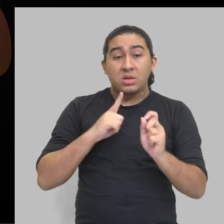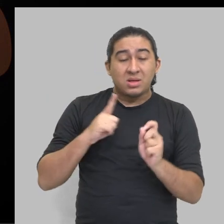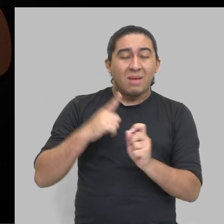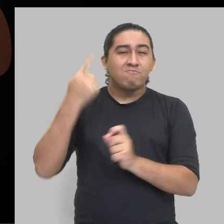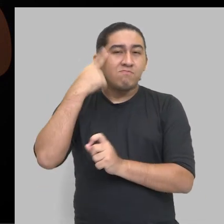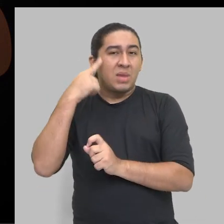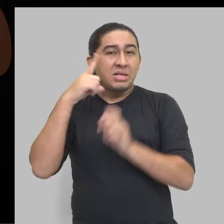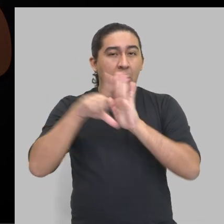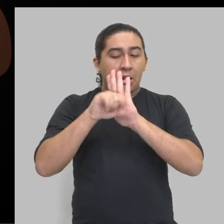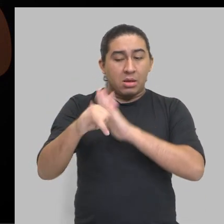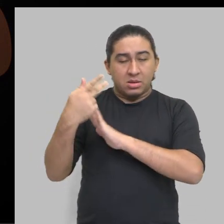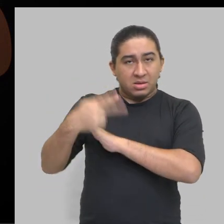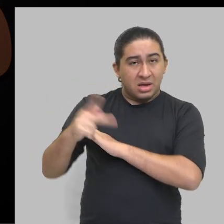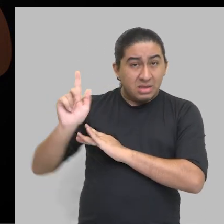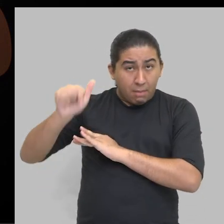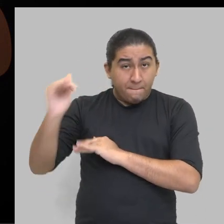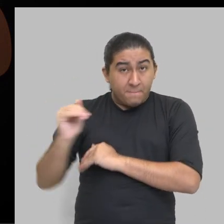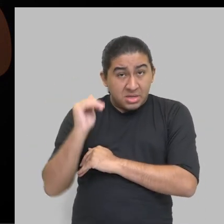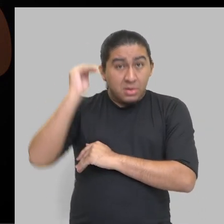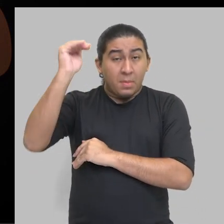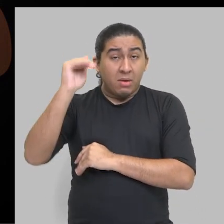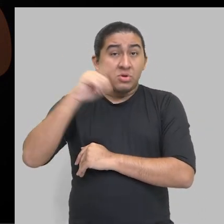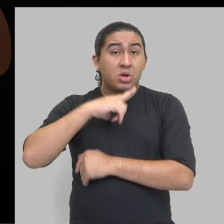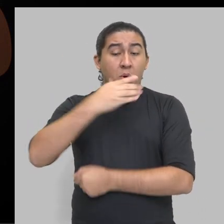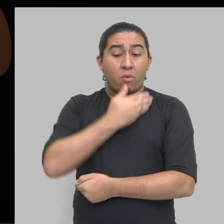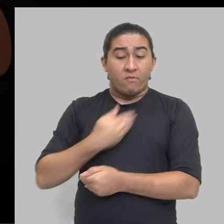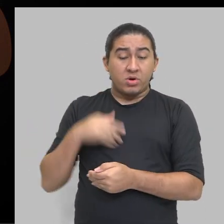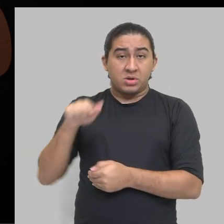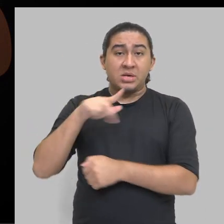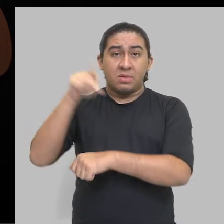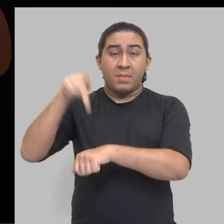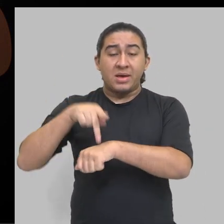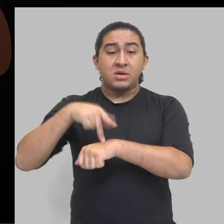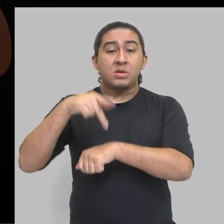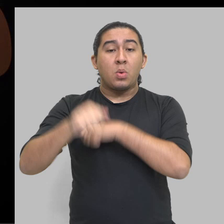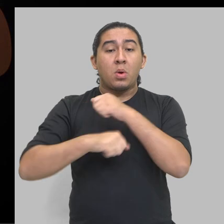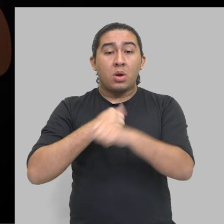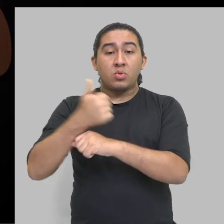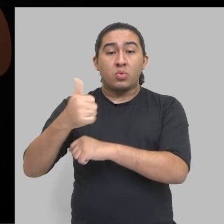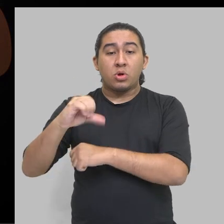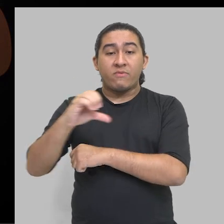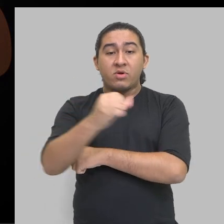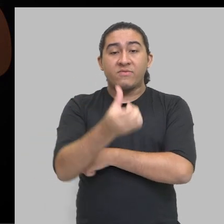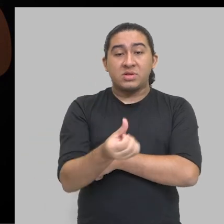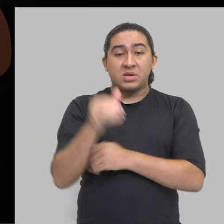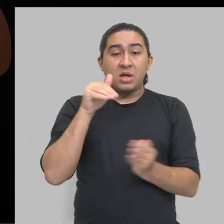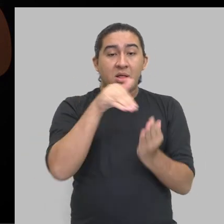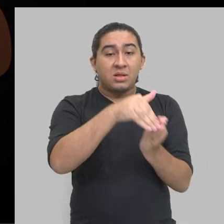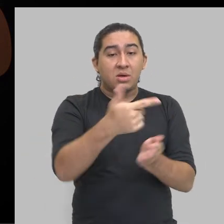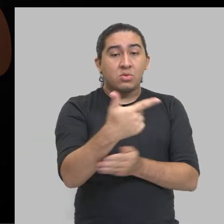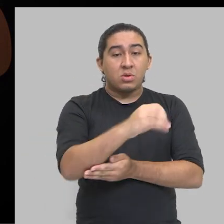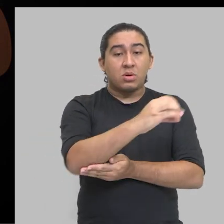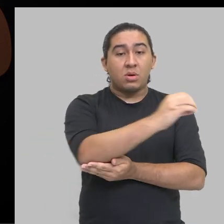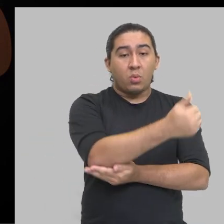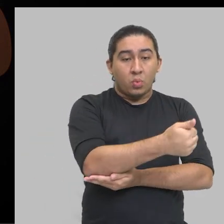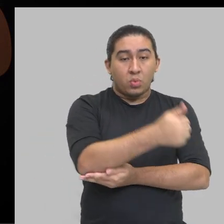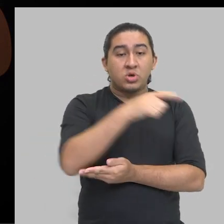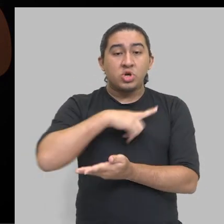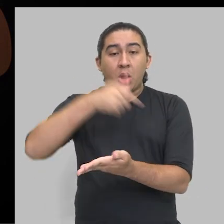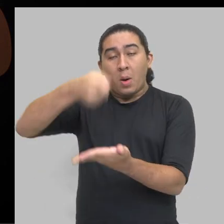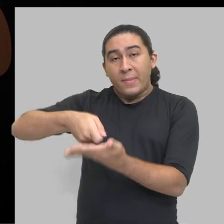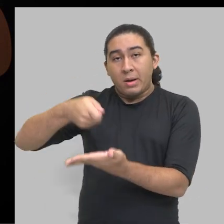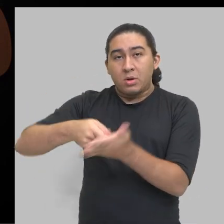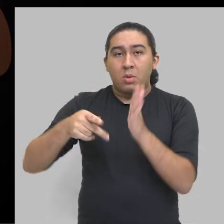da lei islâmica, governou o Afeganistão de 1996 a 2001, impondo